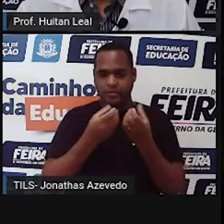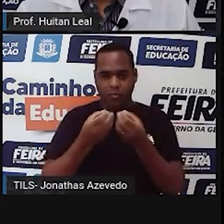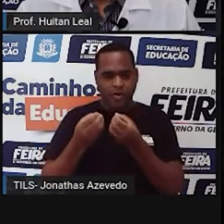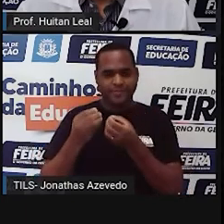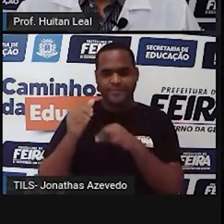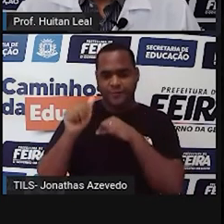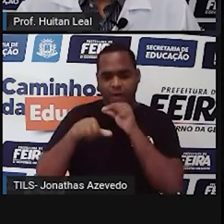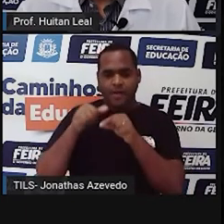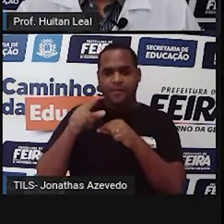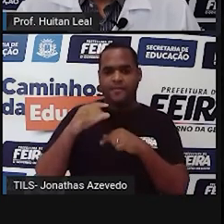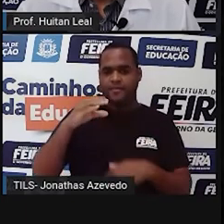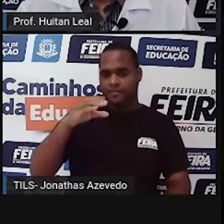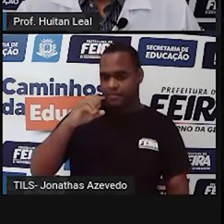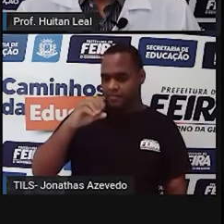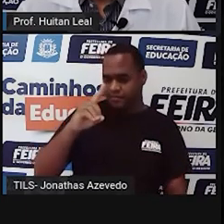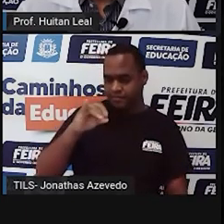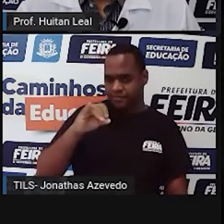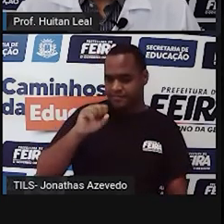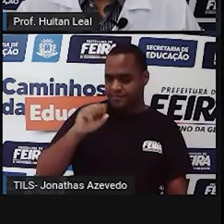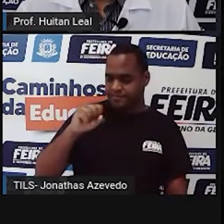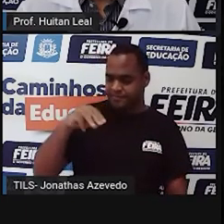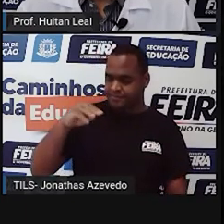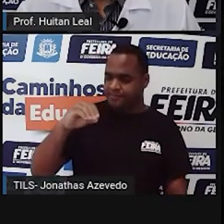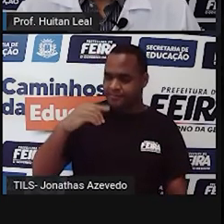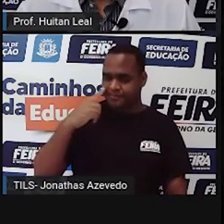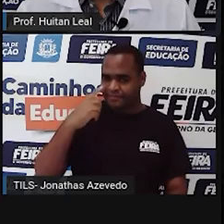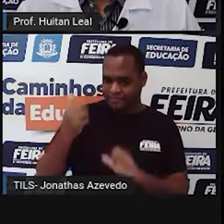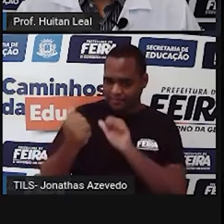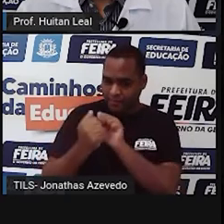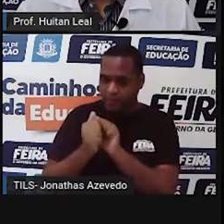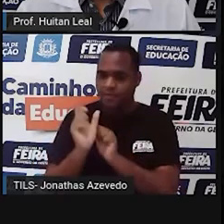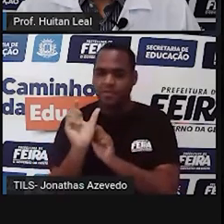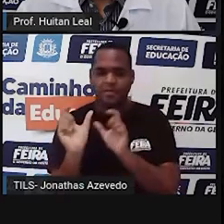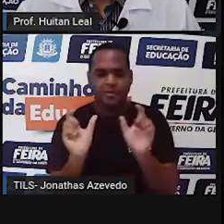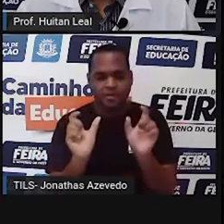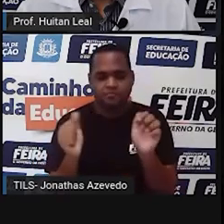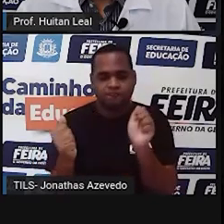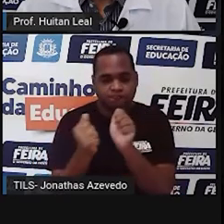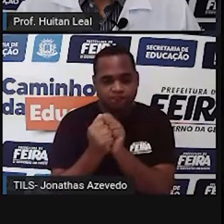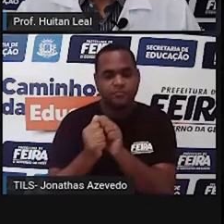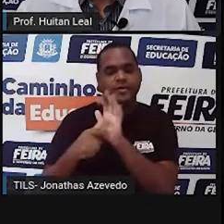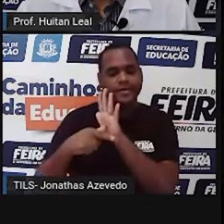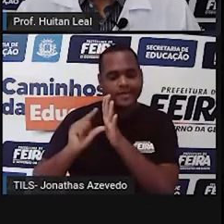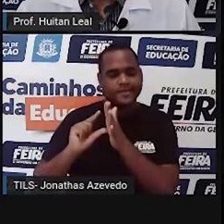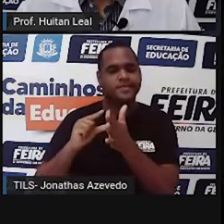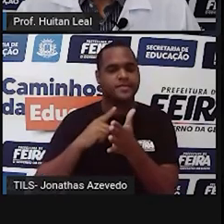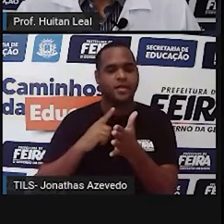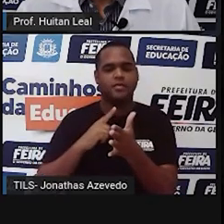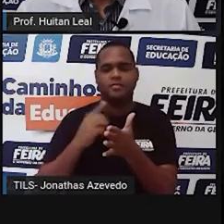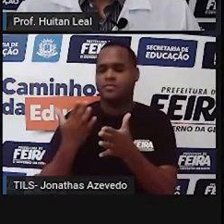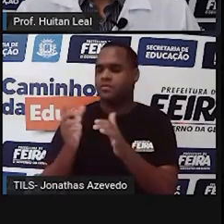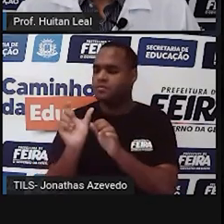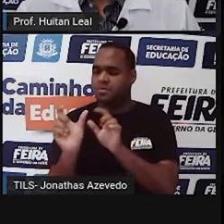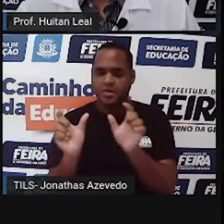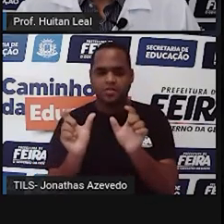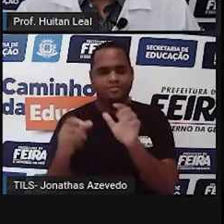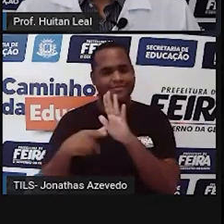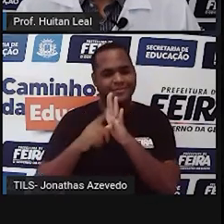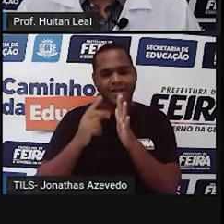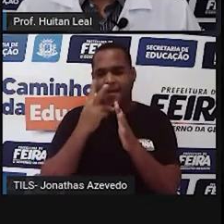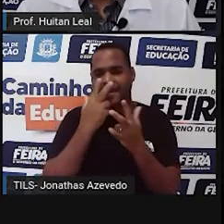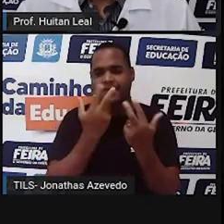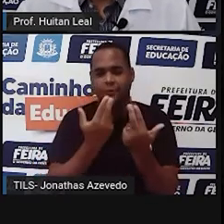cedíssimo. Então, seria como se eu juntasse essas duas palavras, muito cedo, seria igual